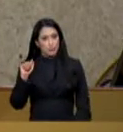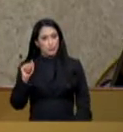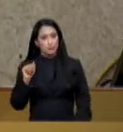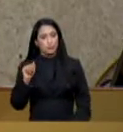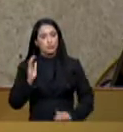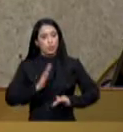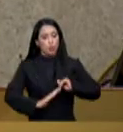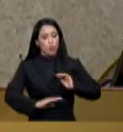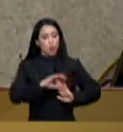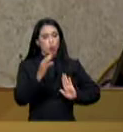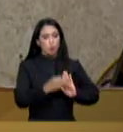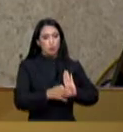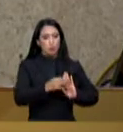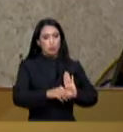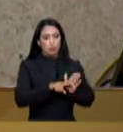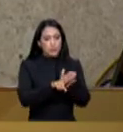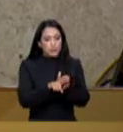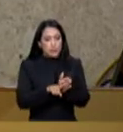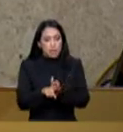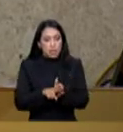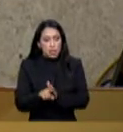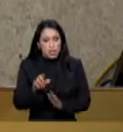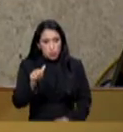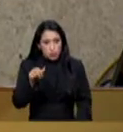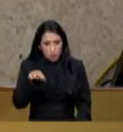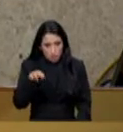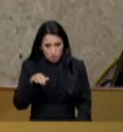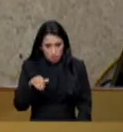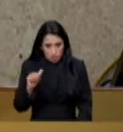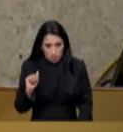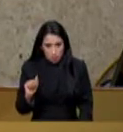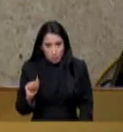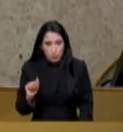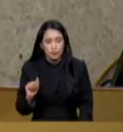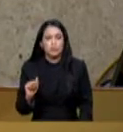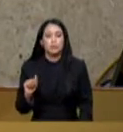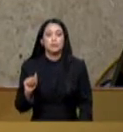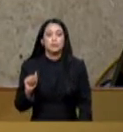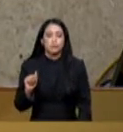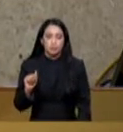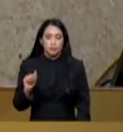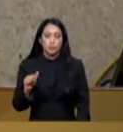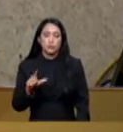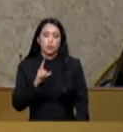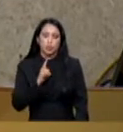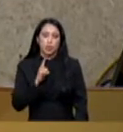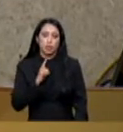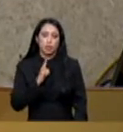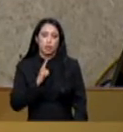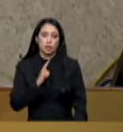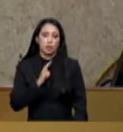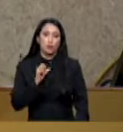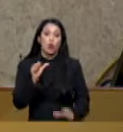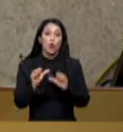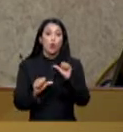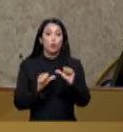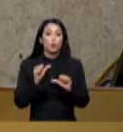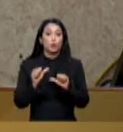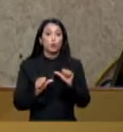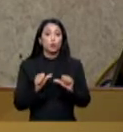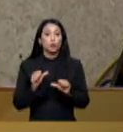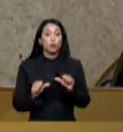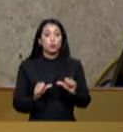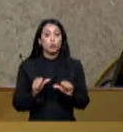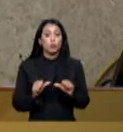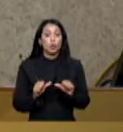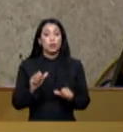de competência normativa e fiscalizatórias à Agência Nacional de Águas, que teve, inclusive, a sua nomenclatura alterada